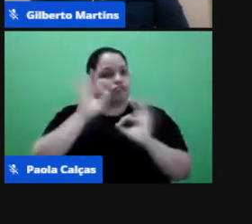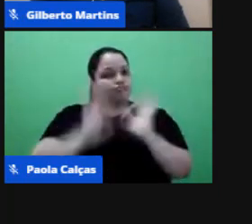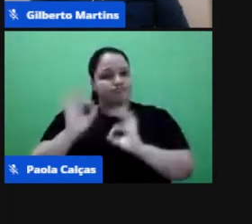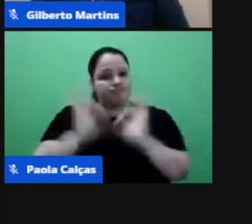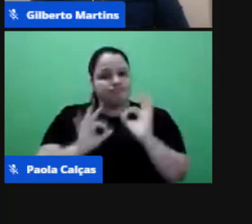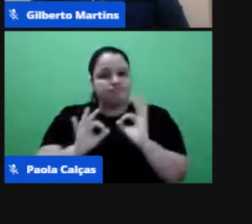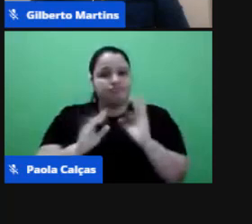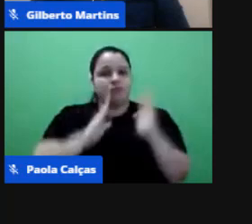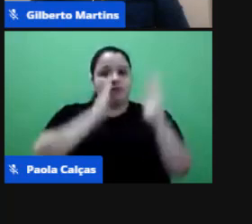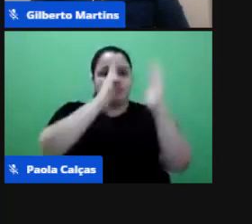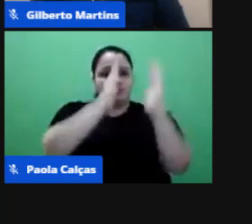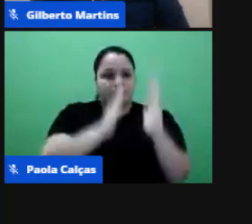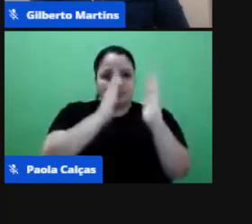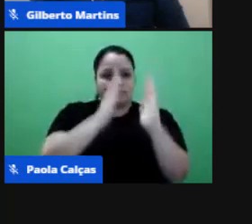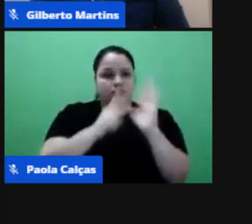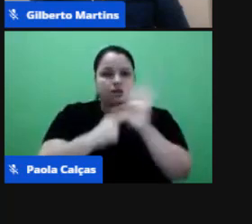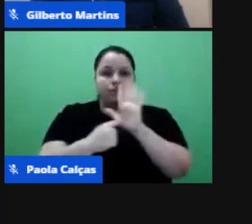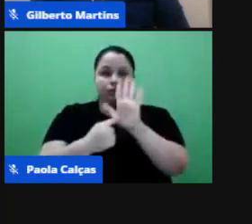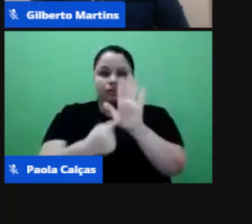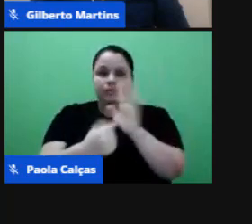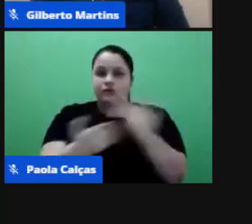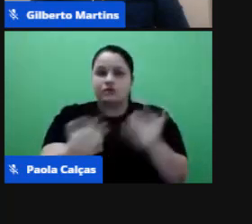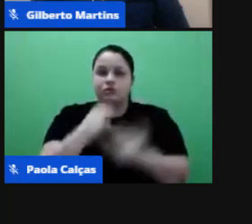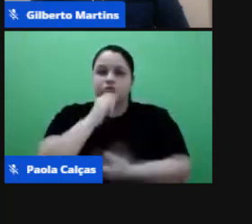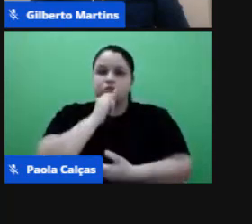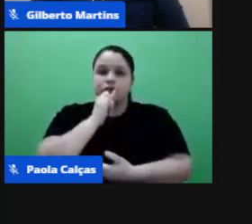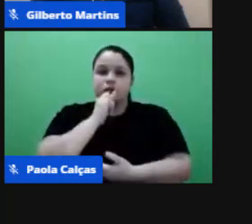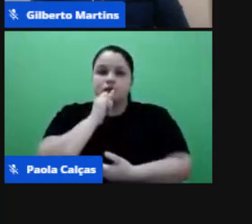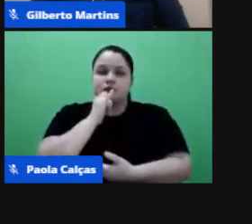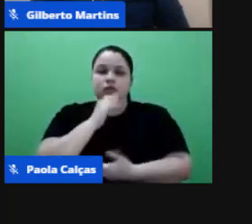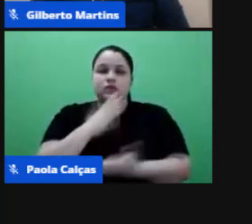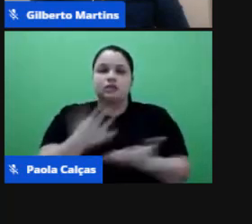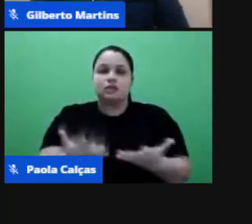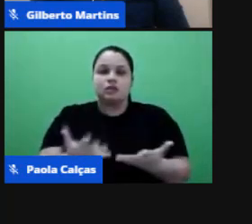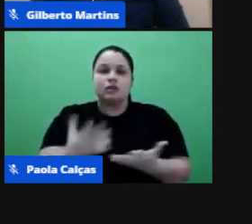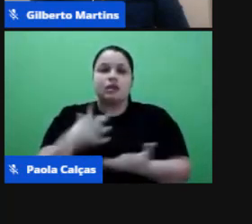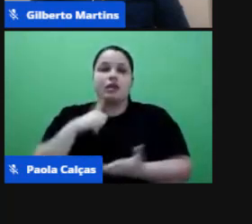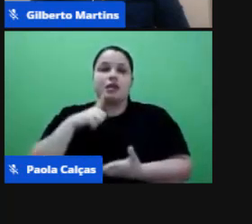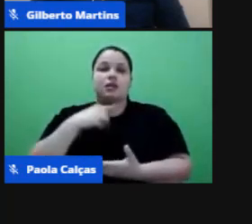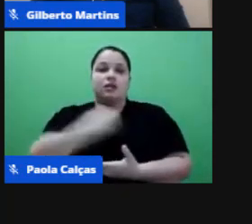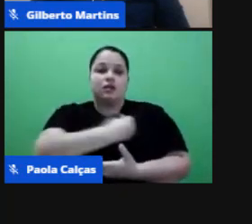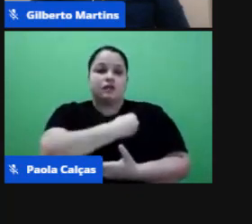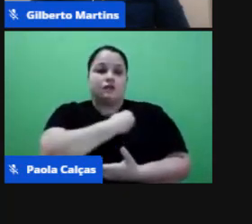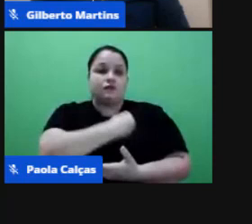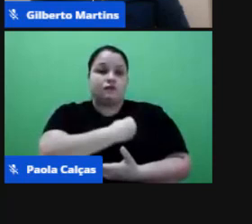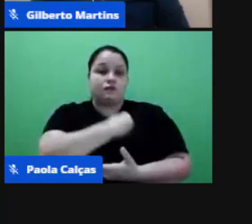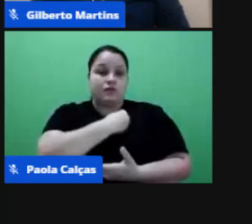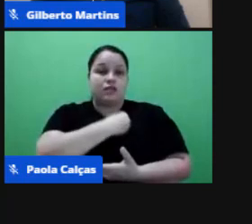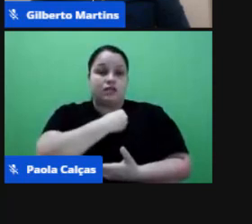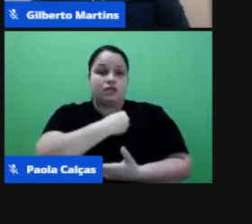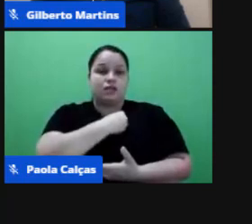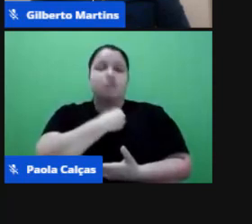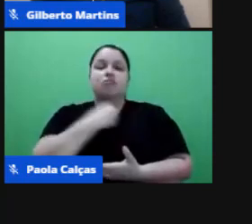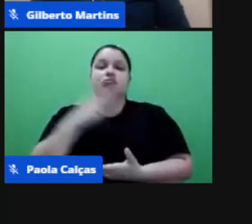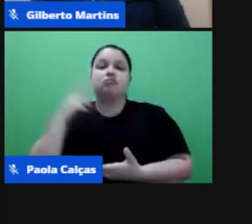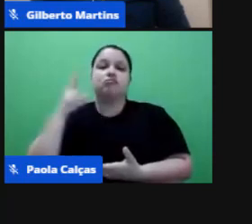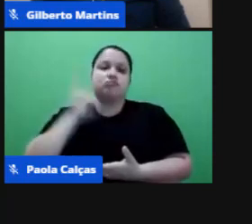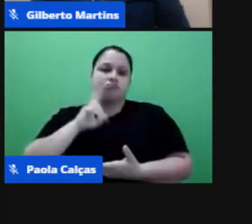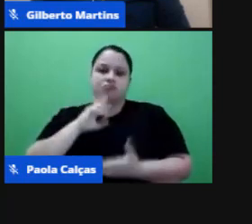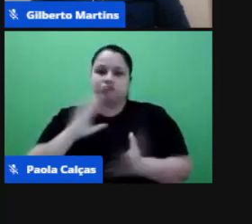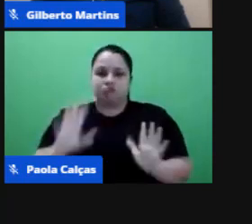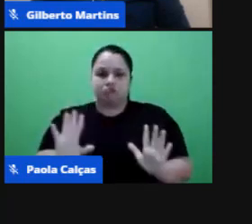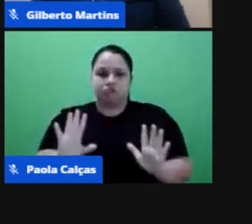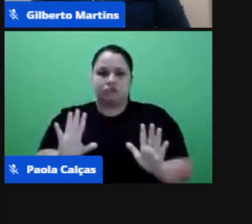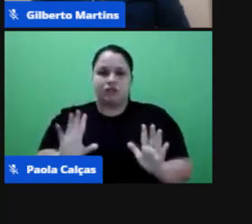No exemplo aqui do quadro, está composto pela vida pública. Mas o campo de atuação são os